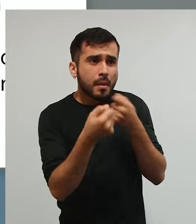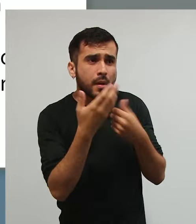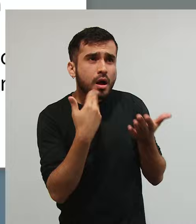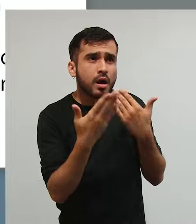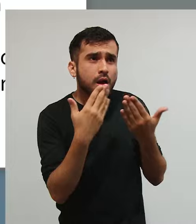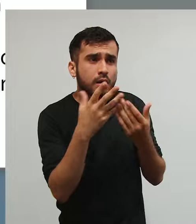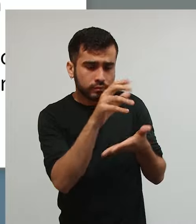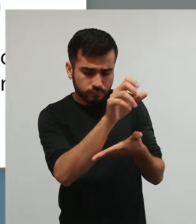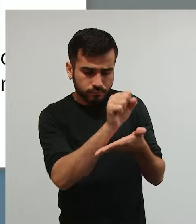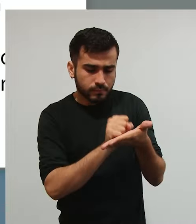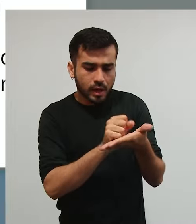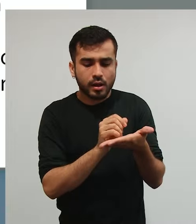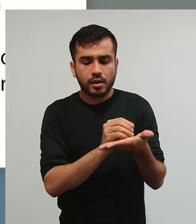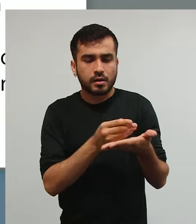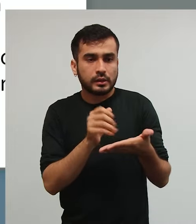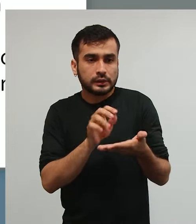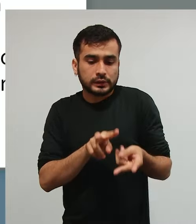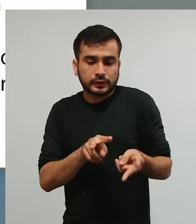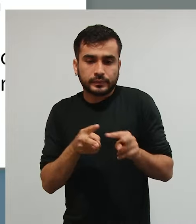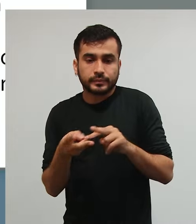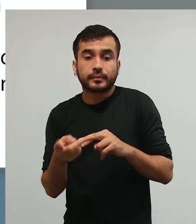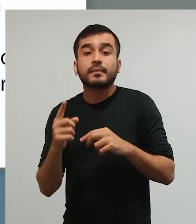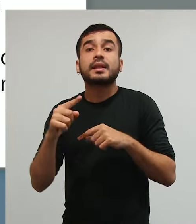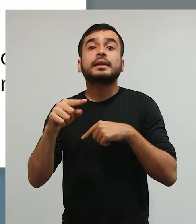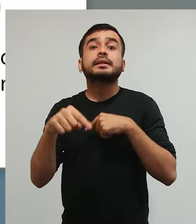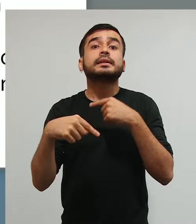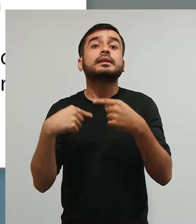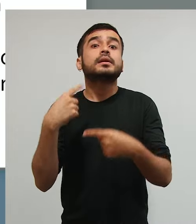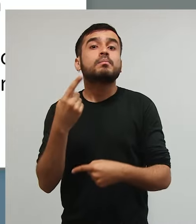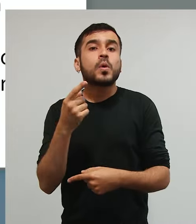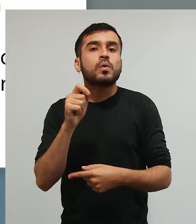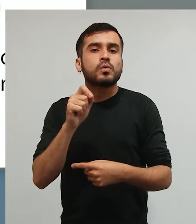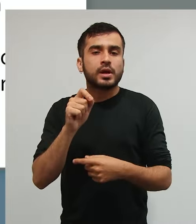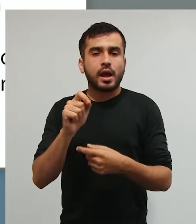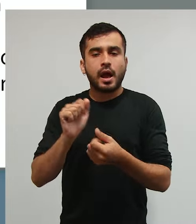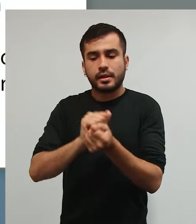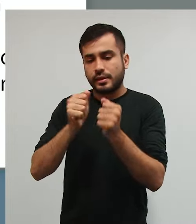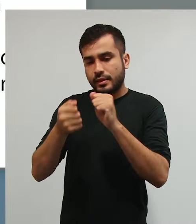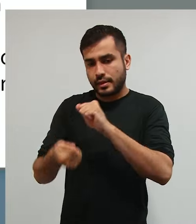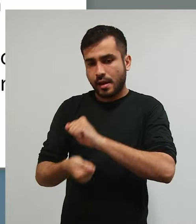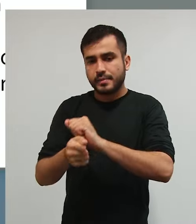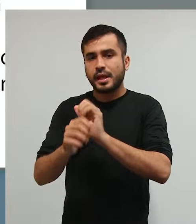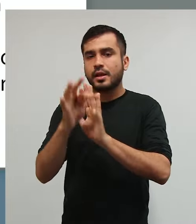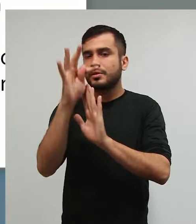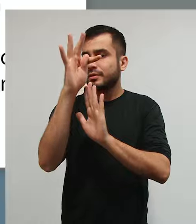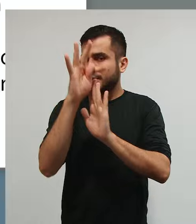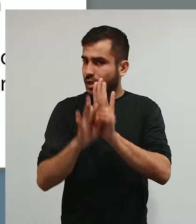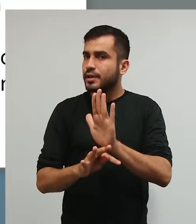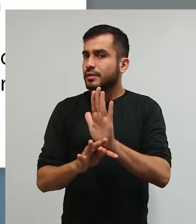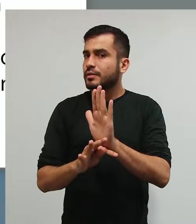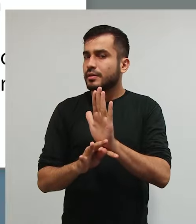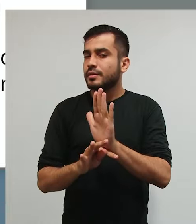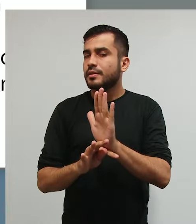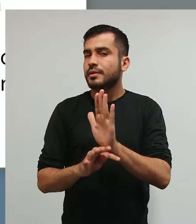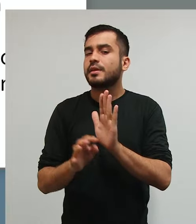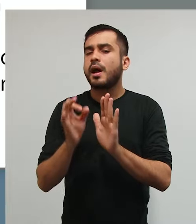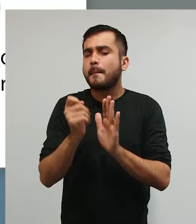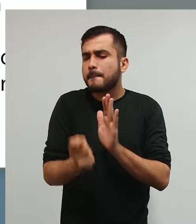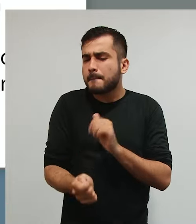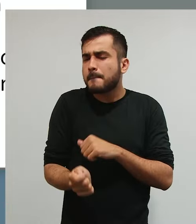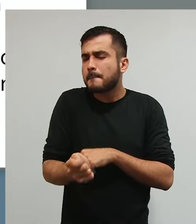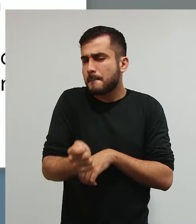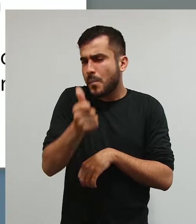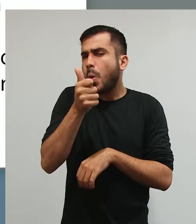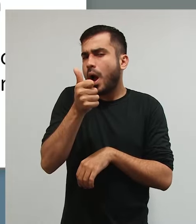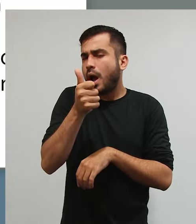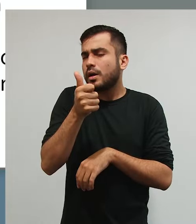uma transcrição, que é esses dados. Depois você vai fazer uma textualização, que é transformar tudo